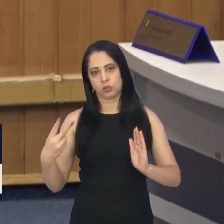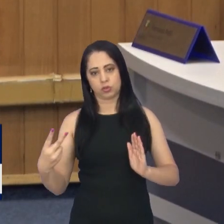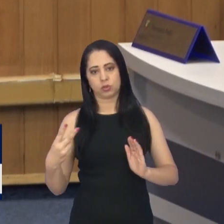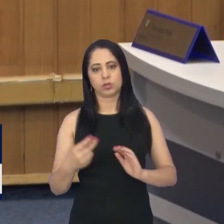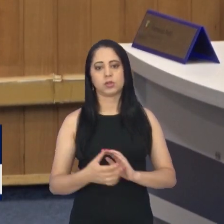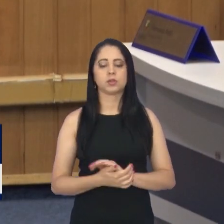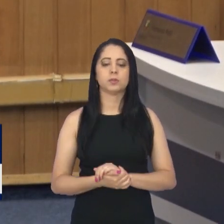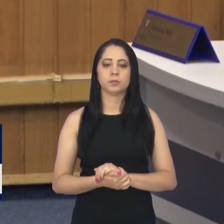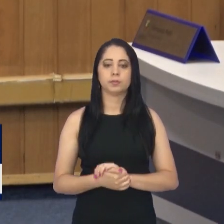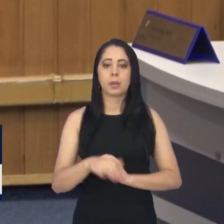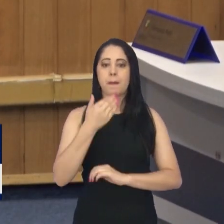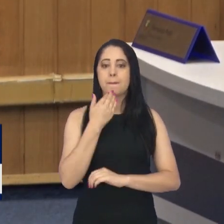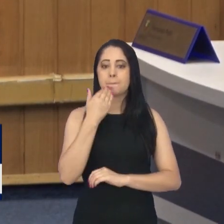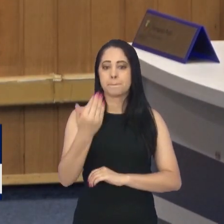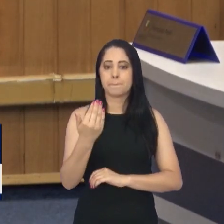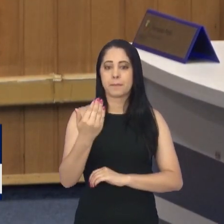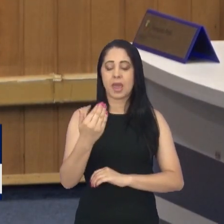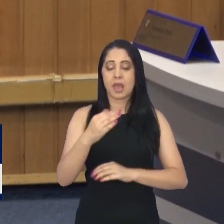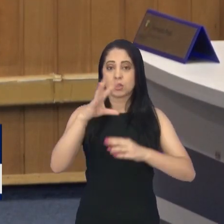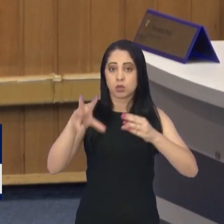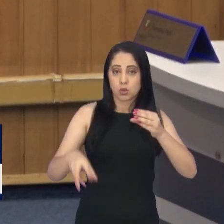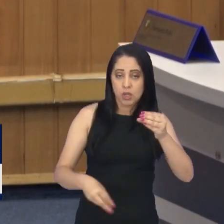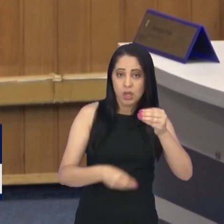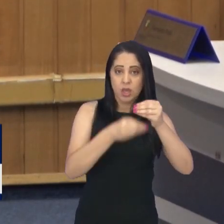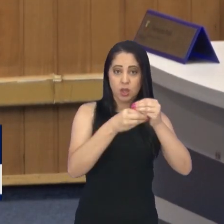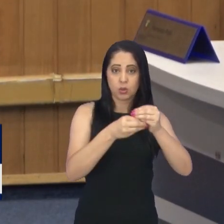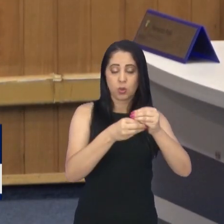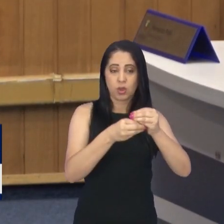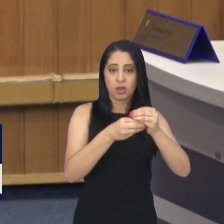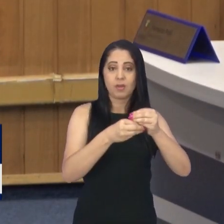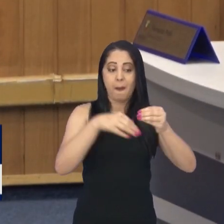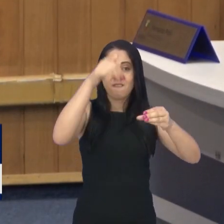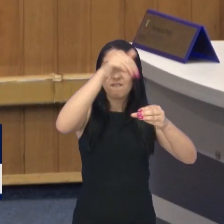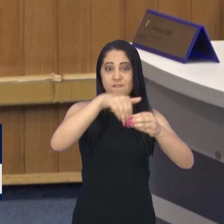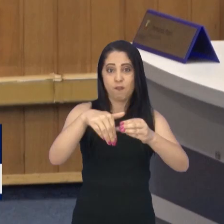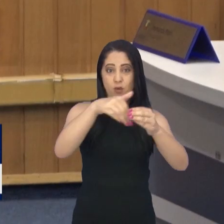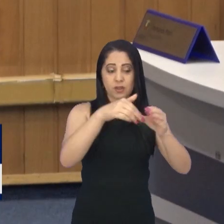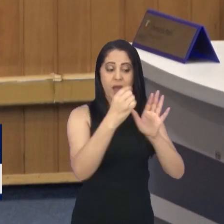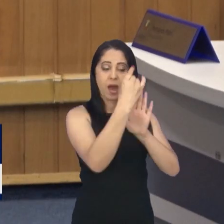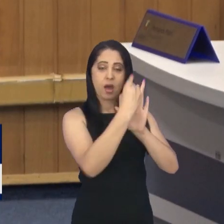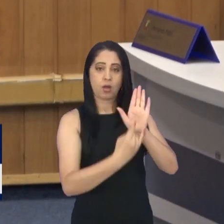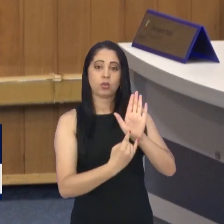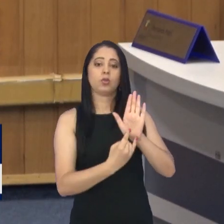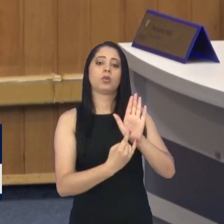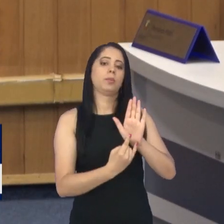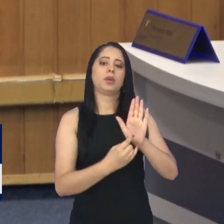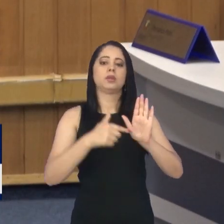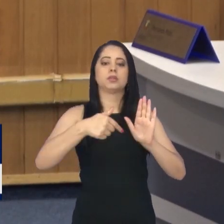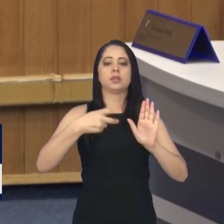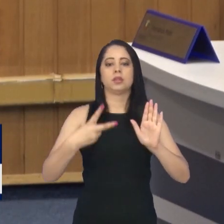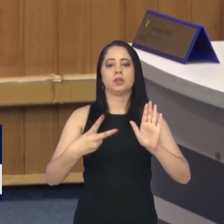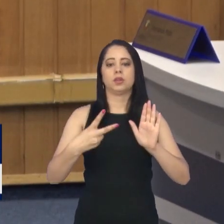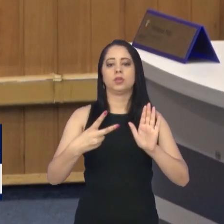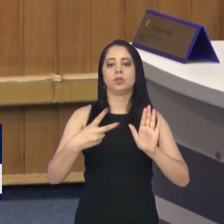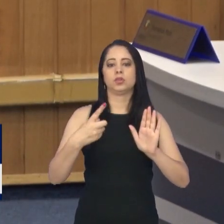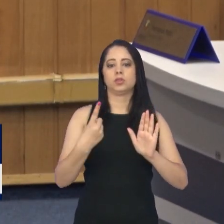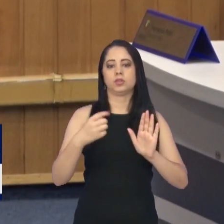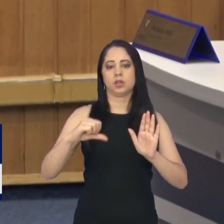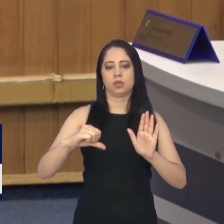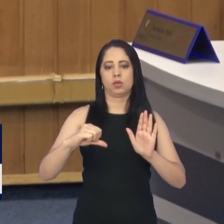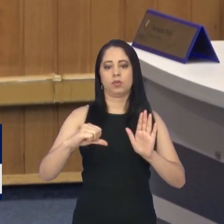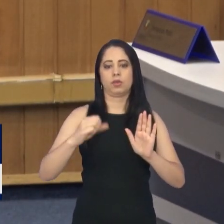12437/2022. Solicito para inclusão para votação do processo número